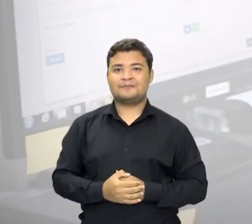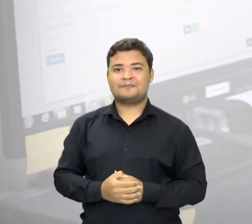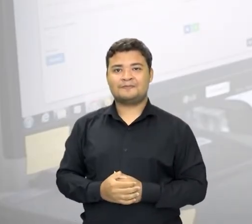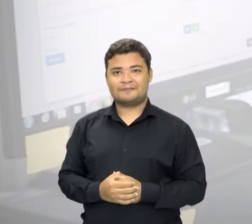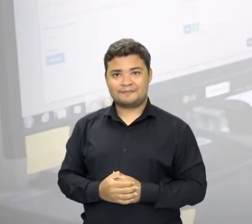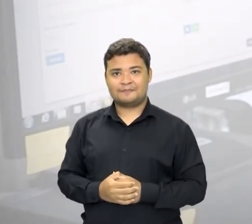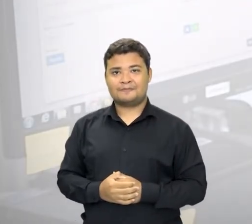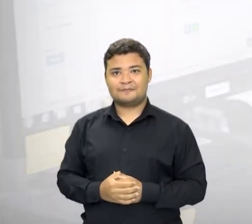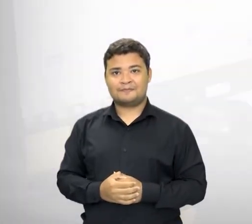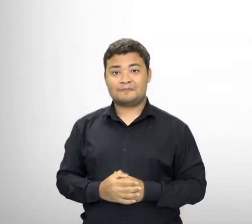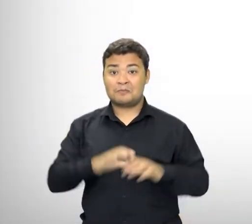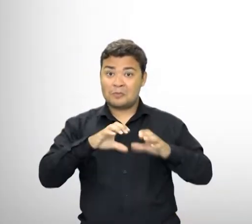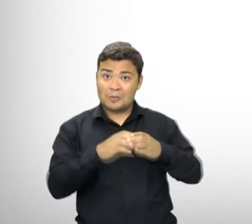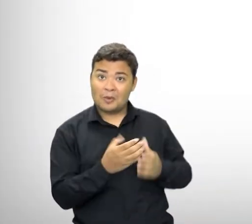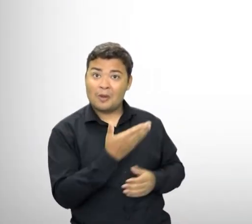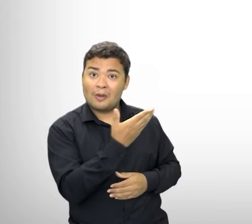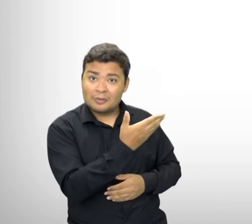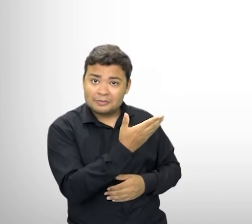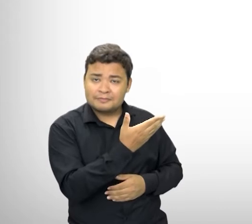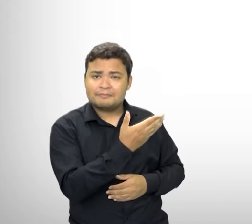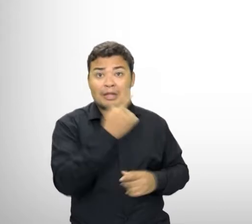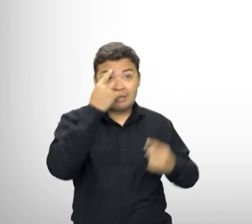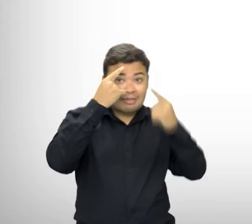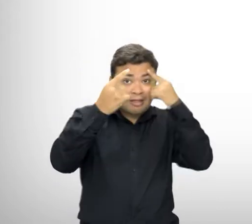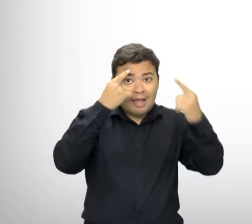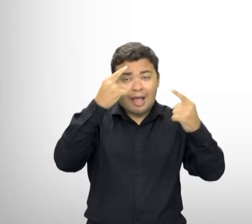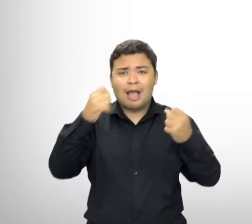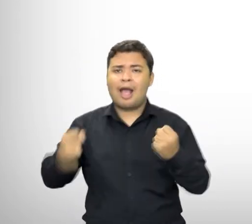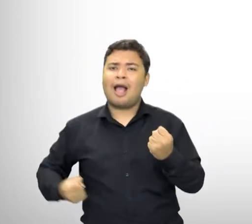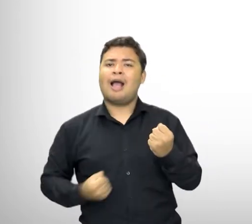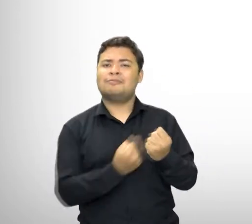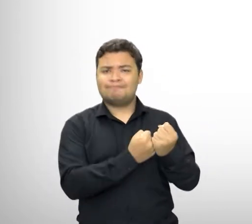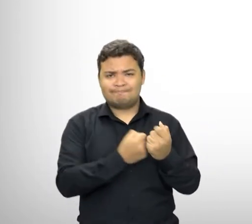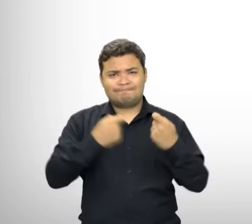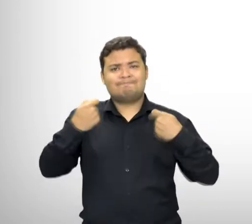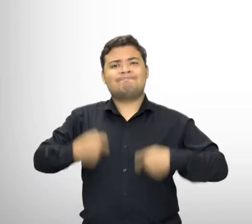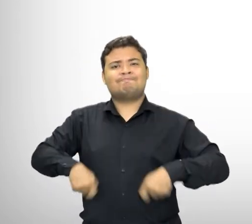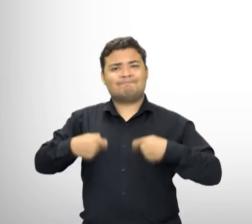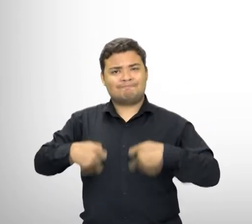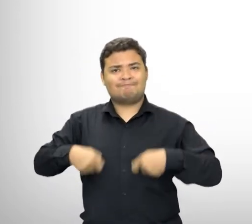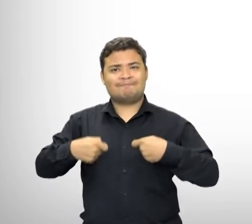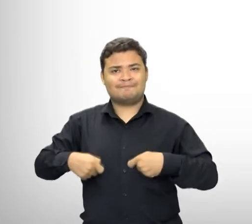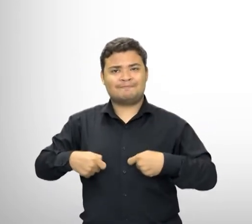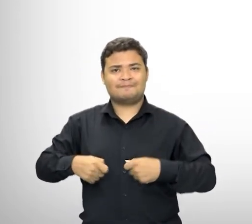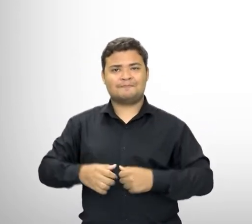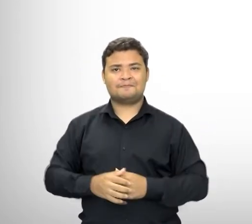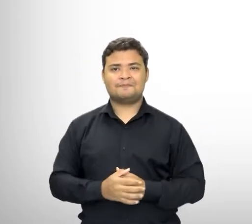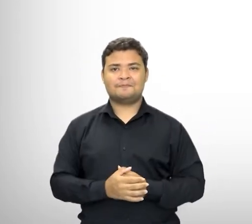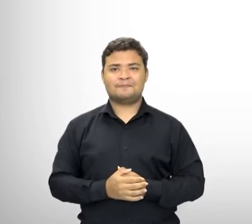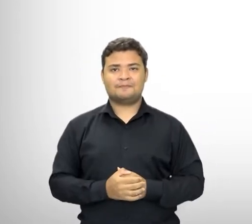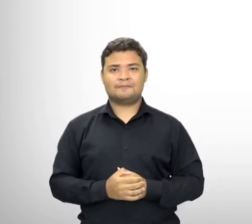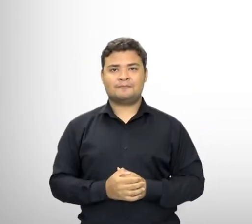3216-7300. FUNAP, porque grandes ideias precisam de apoio.